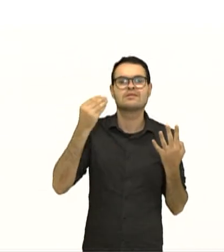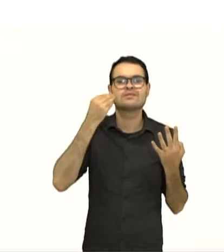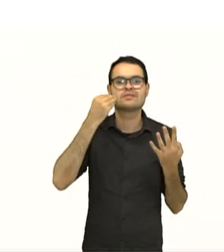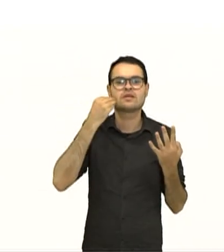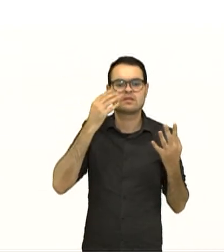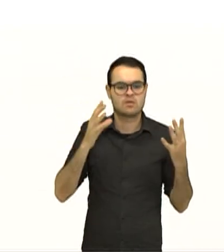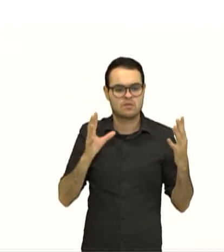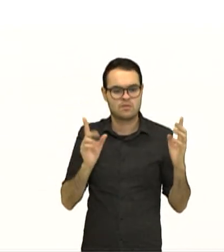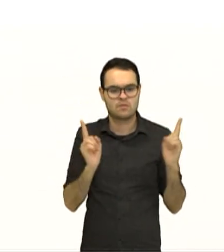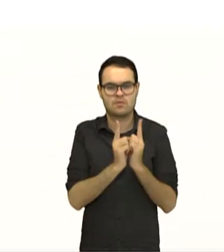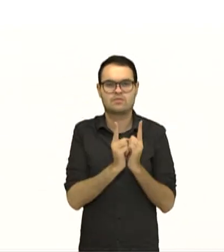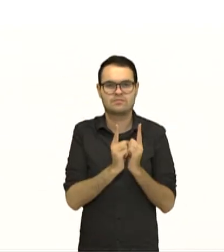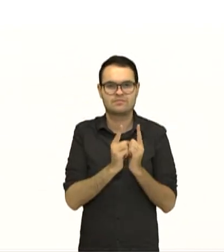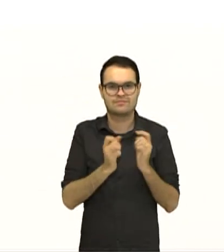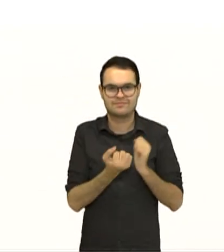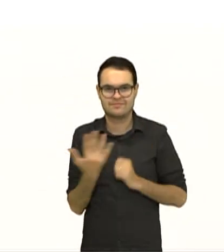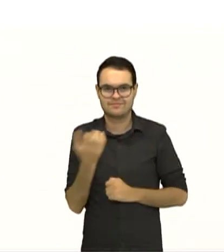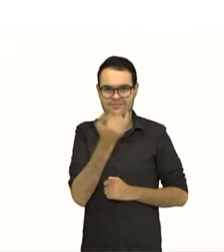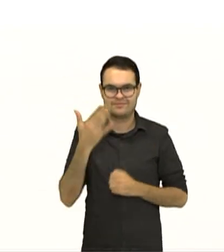potência. Já voltamos.